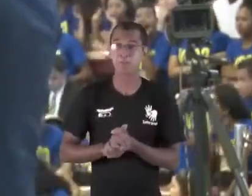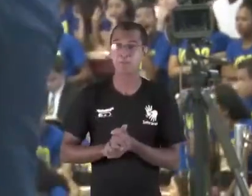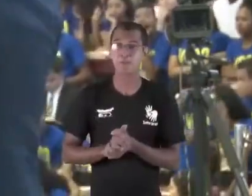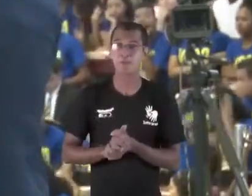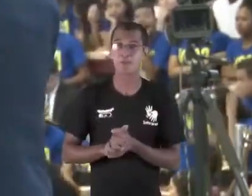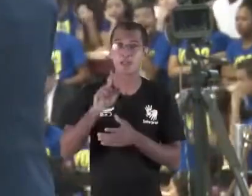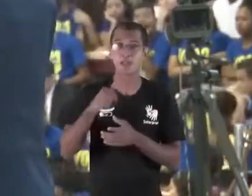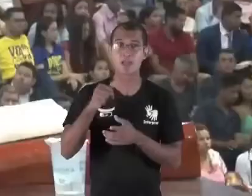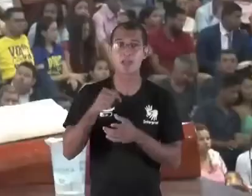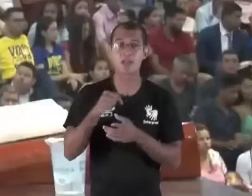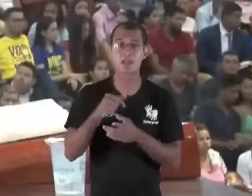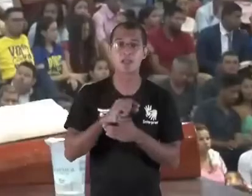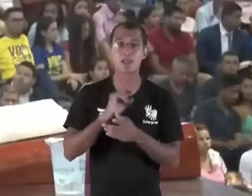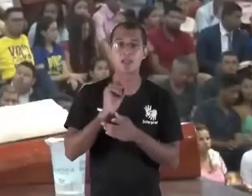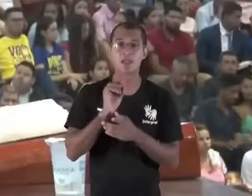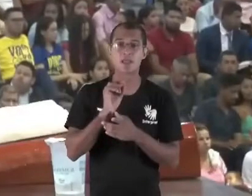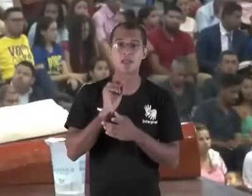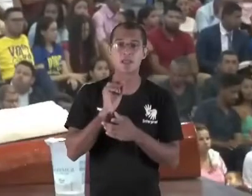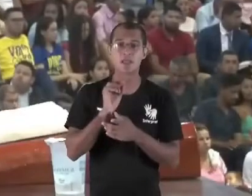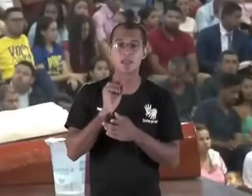estão exatamente